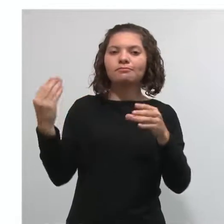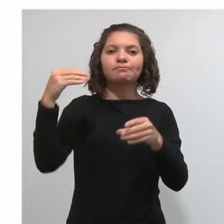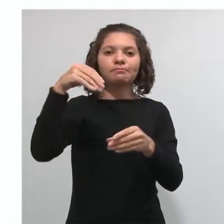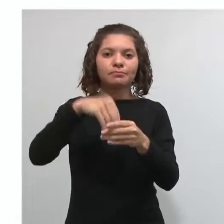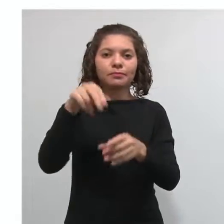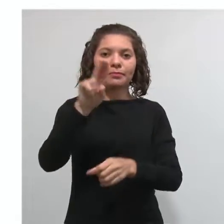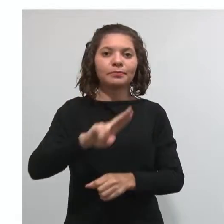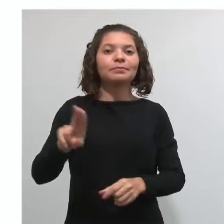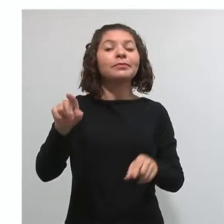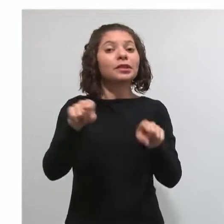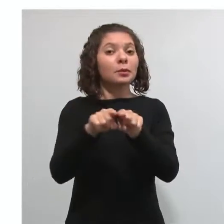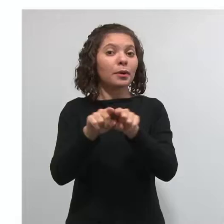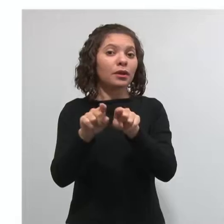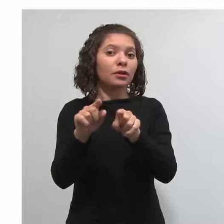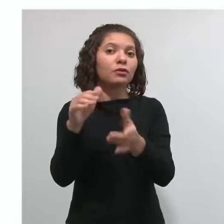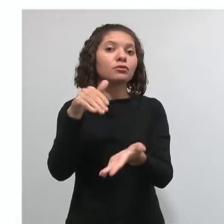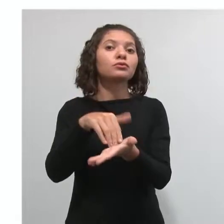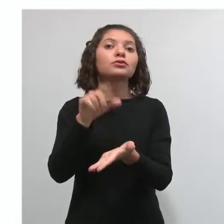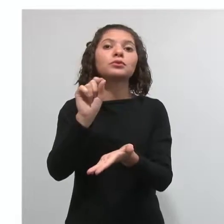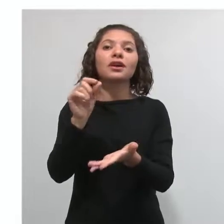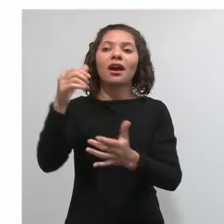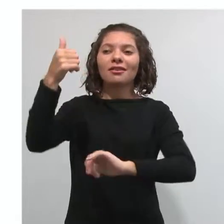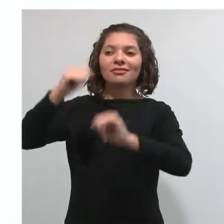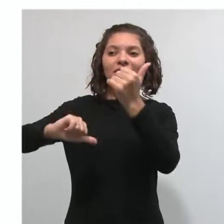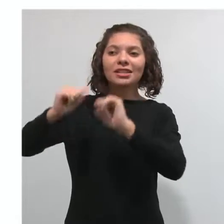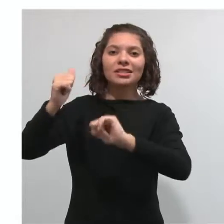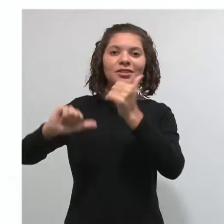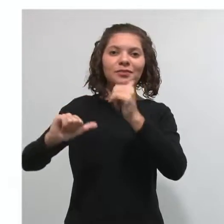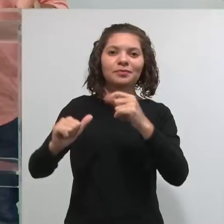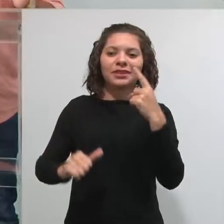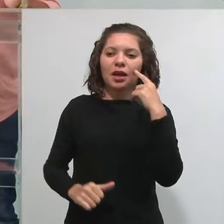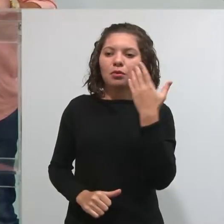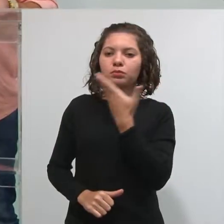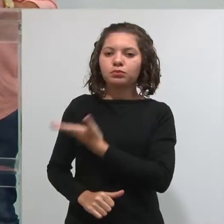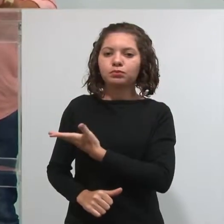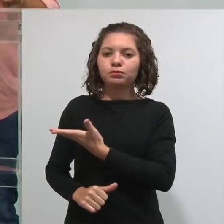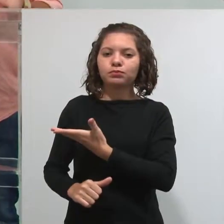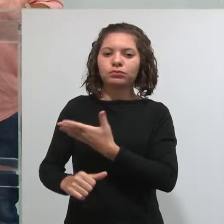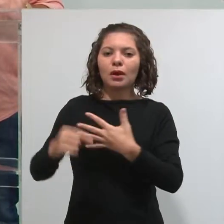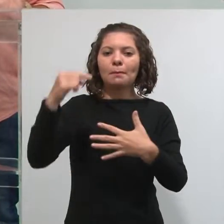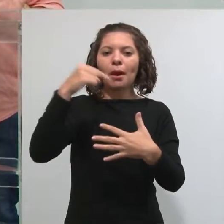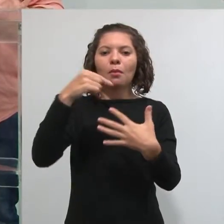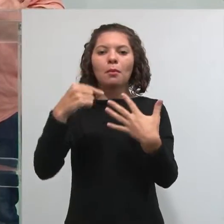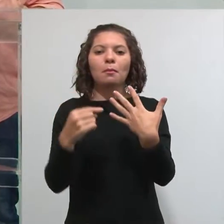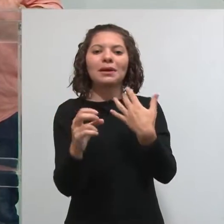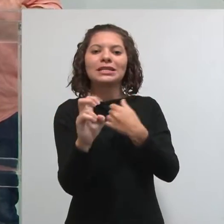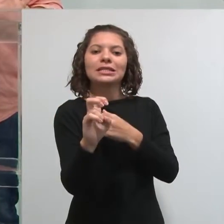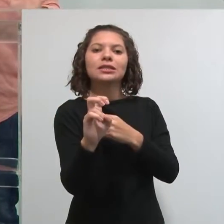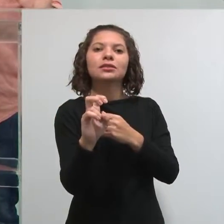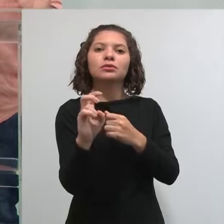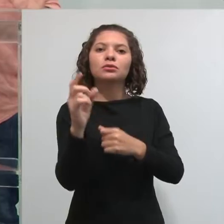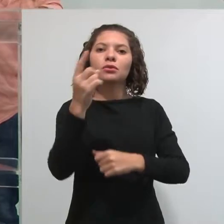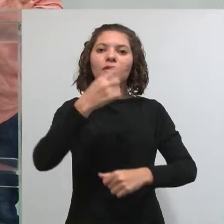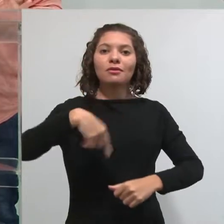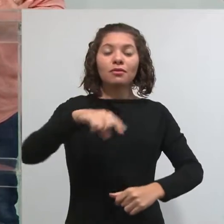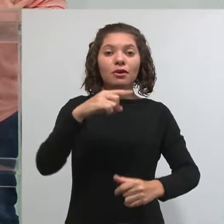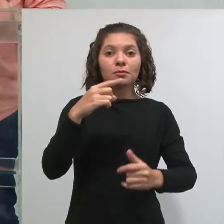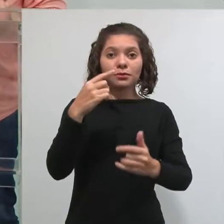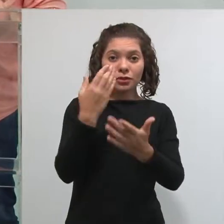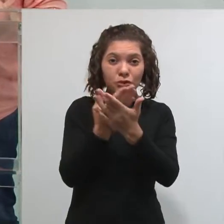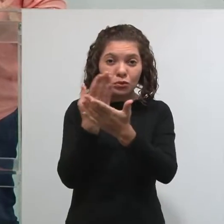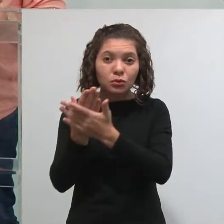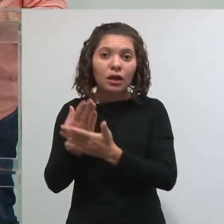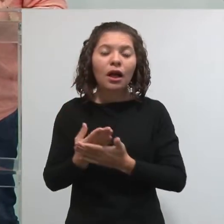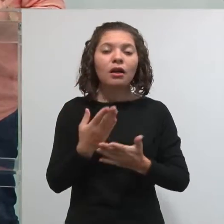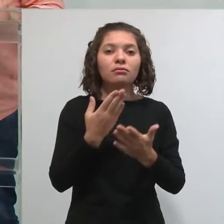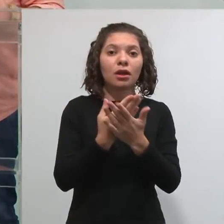finalmente a avaliação, tá? Esse ciclo a gente vai ver um pouquinho mais aprofundado na nossa aula 2, então não vou me